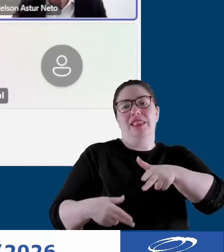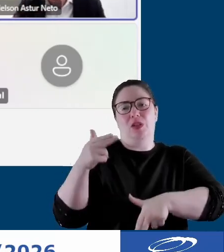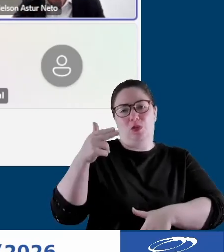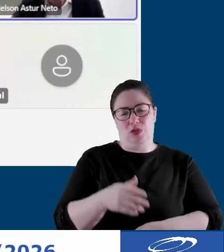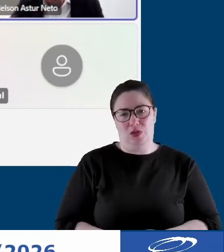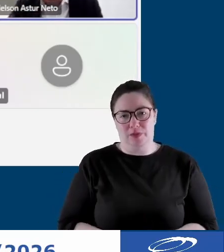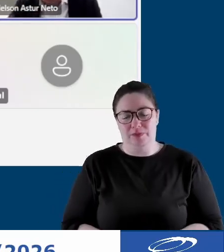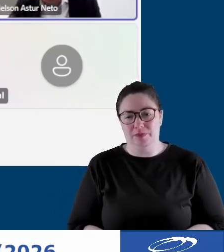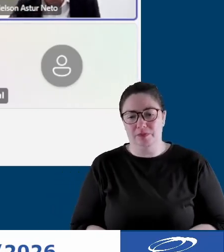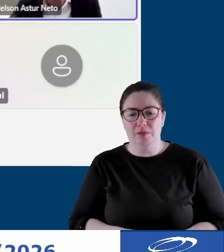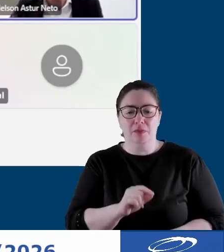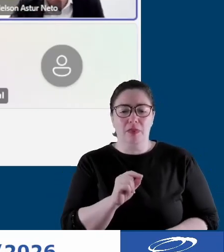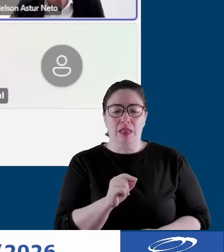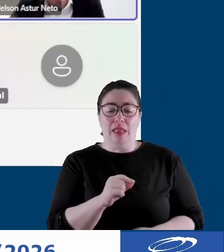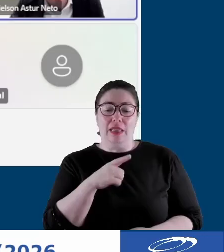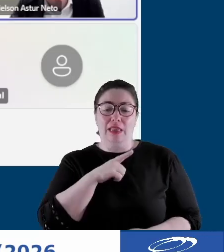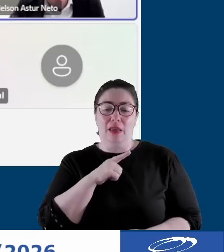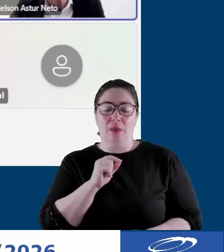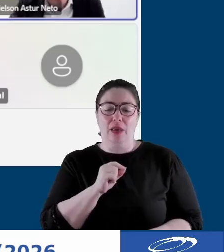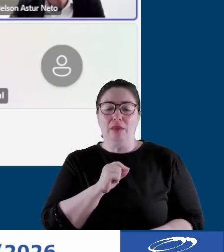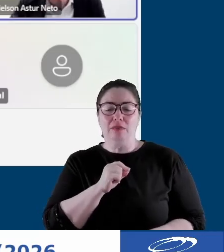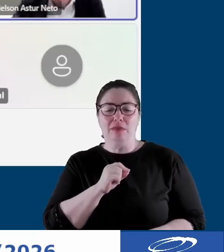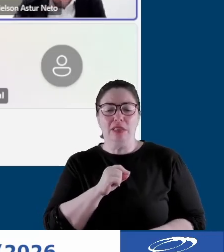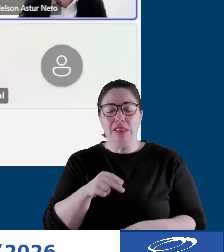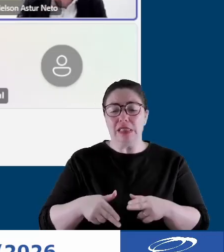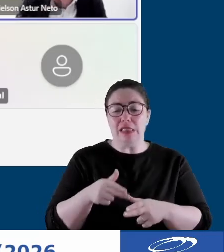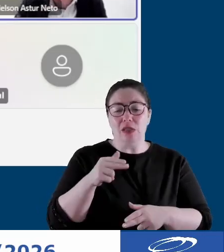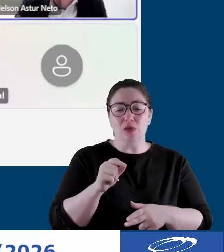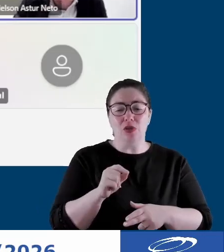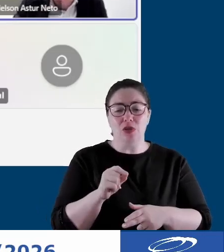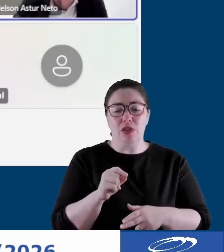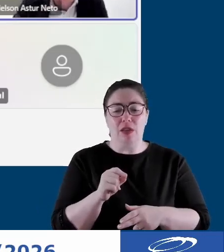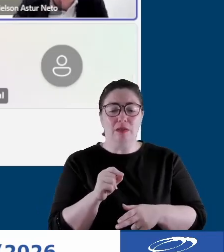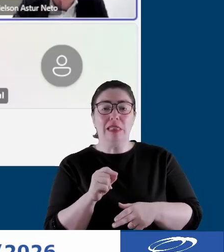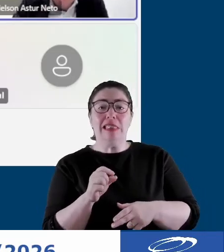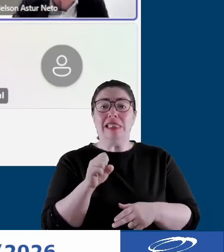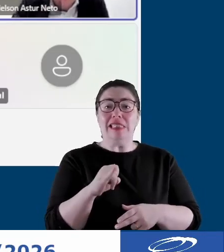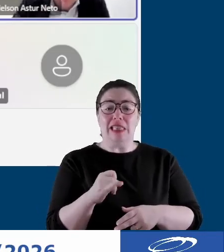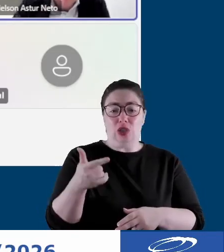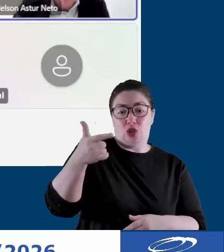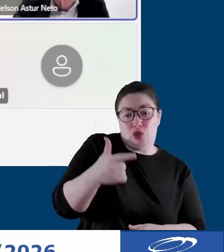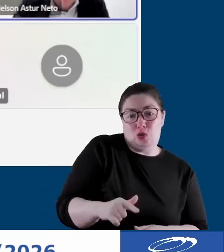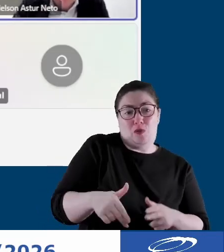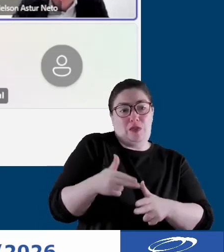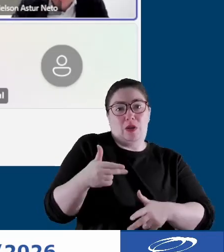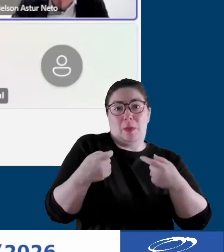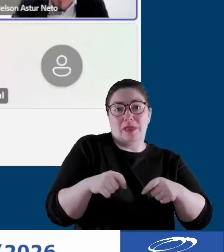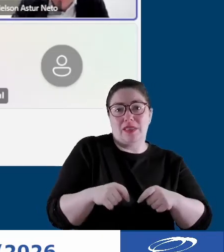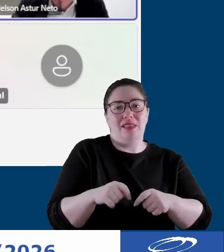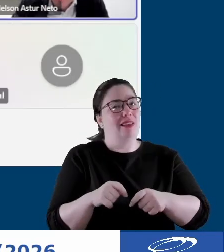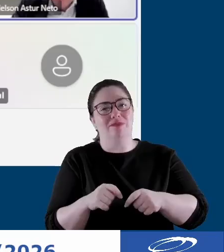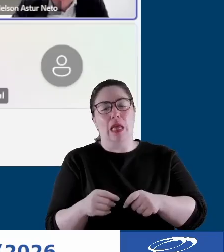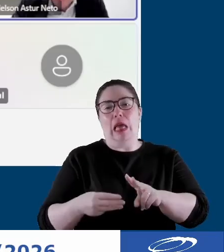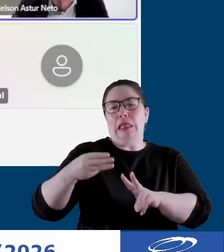de precoce em até 3 meses, e mais de 3 meses já são aquelas infecções mais crônicas, já que demandam até